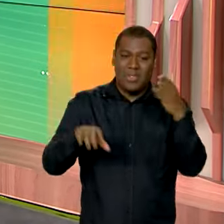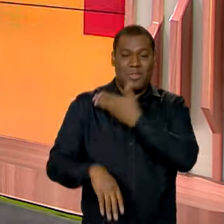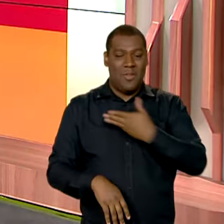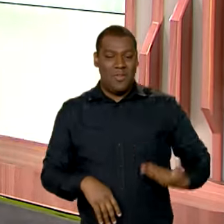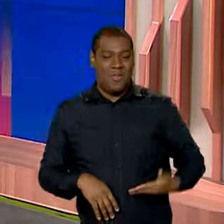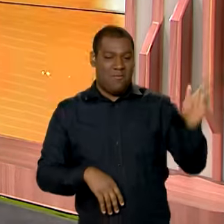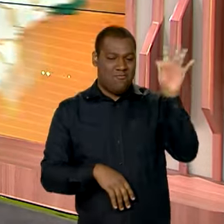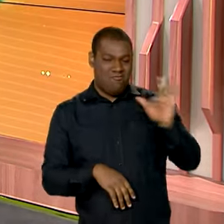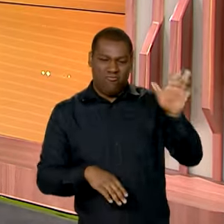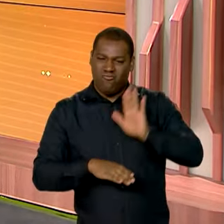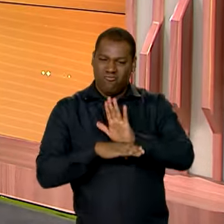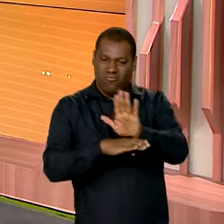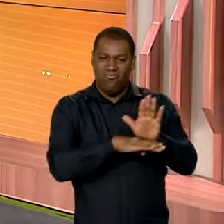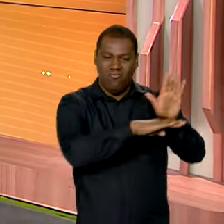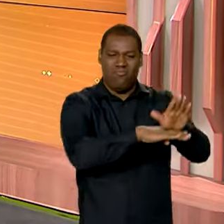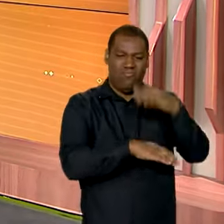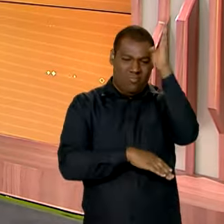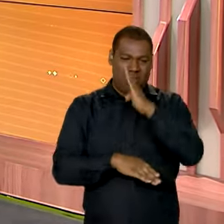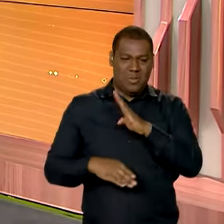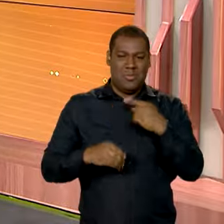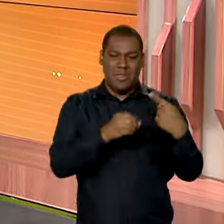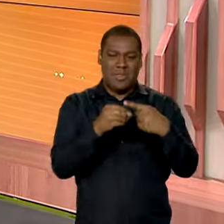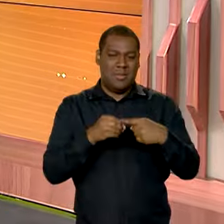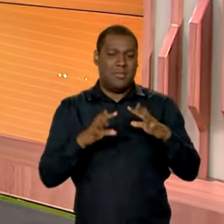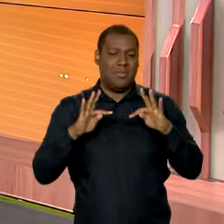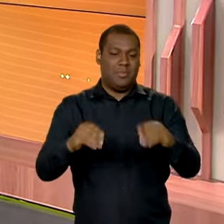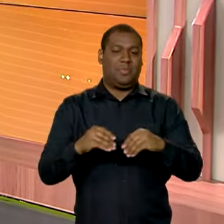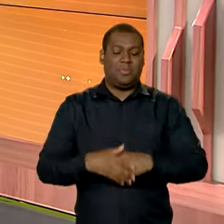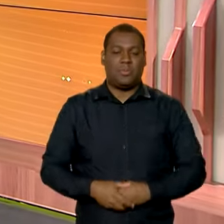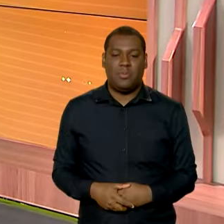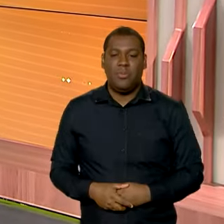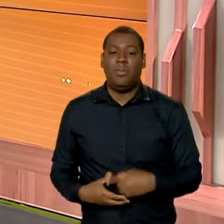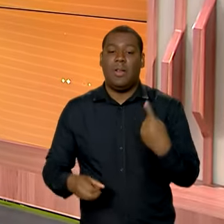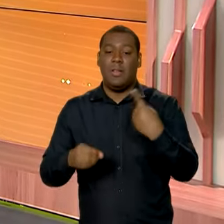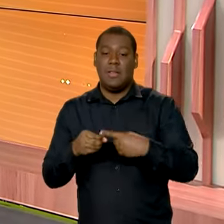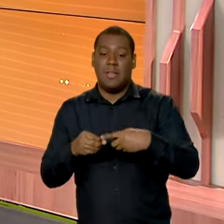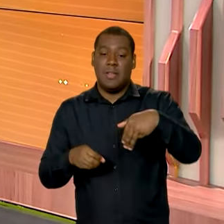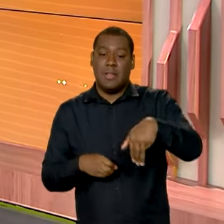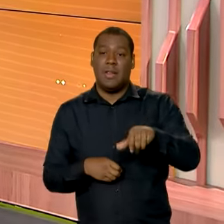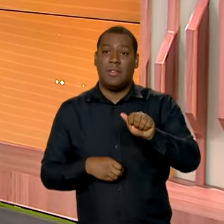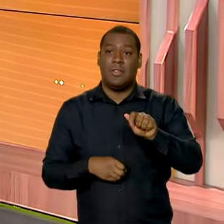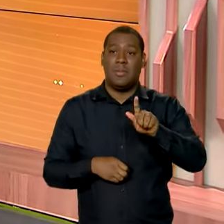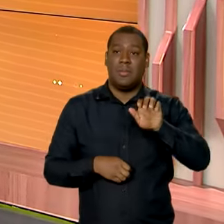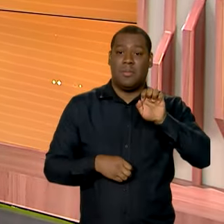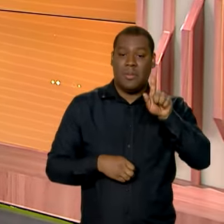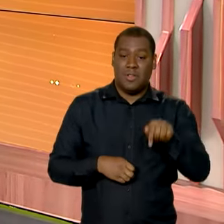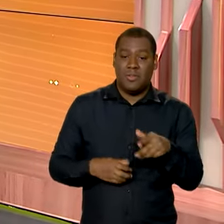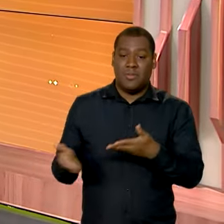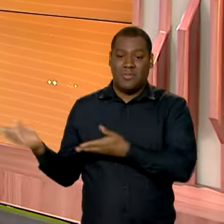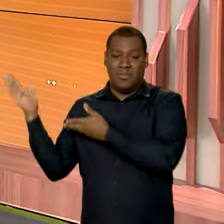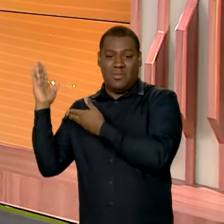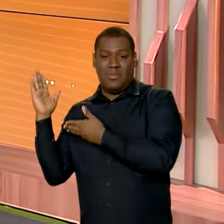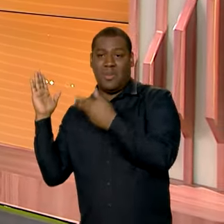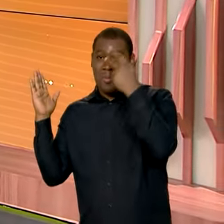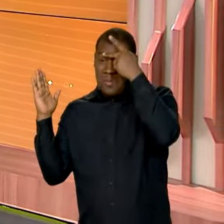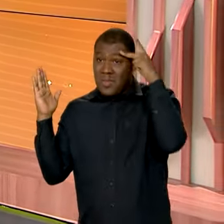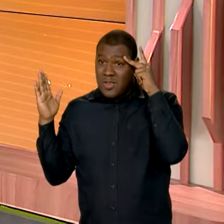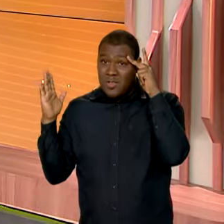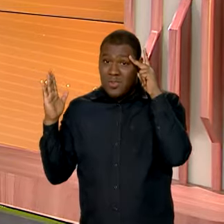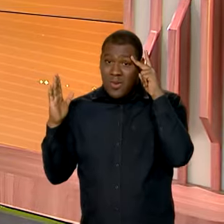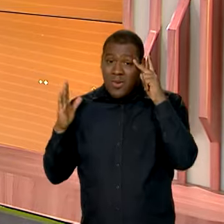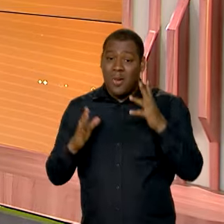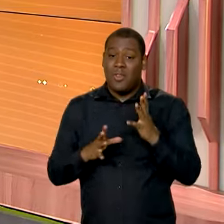todo o país. Você vê aqui na tela que Magé tem pouco mais de 228 mil habitantes, isso de acordo com o